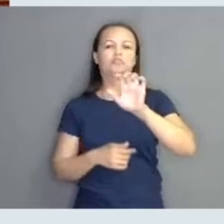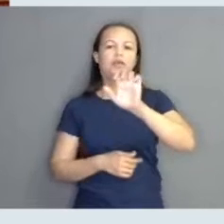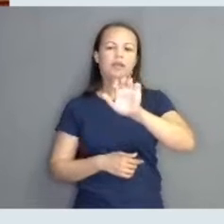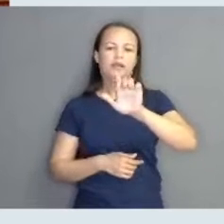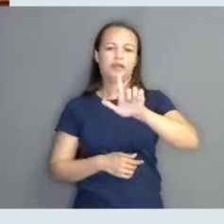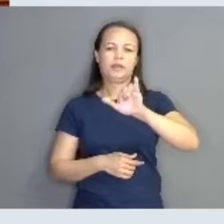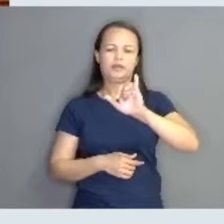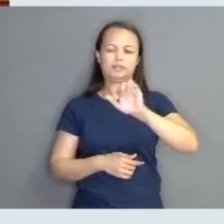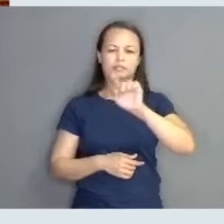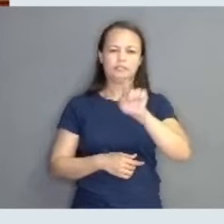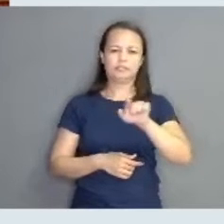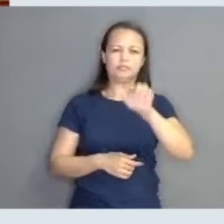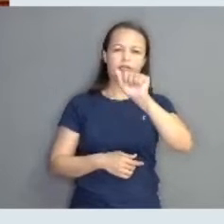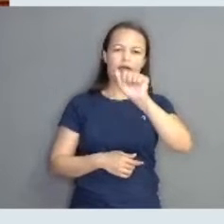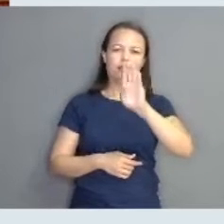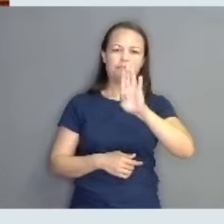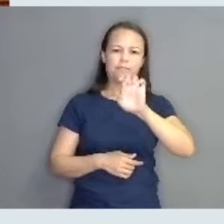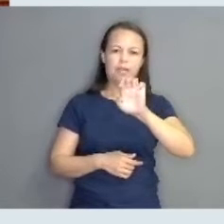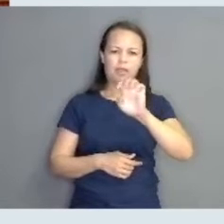governante por um bom tempo.